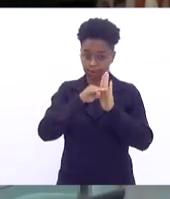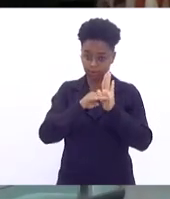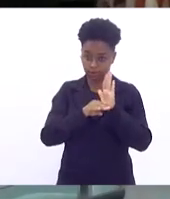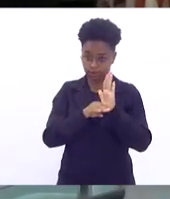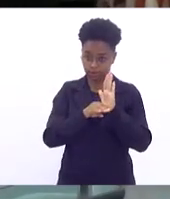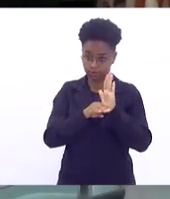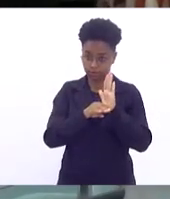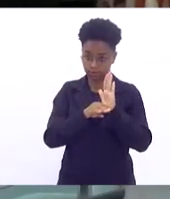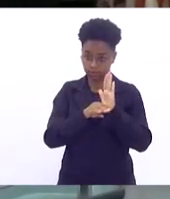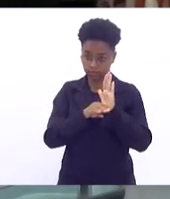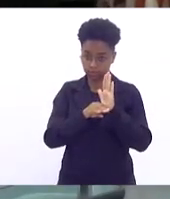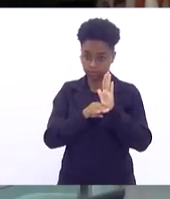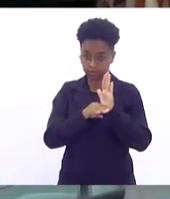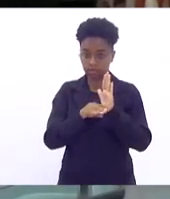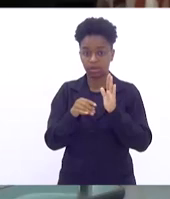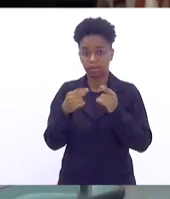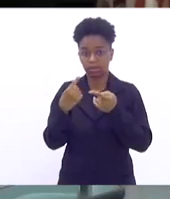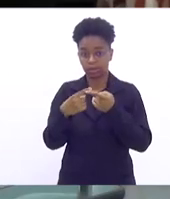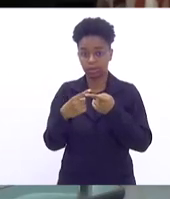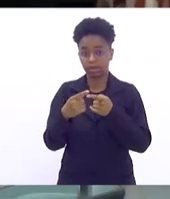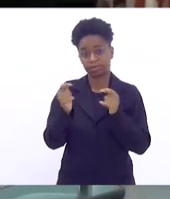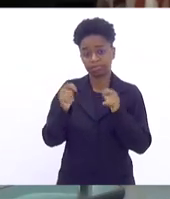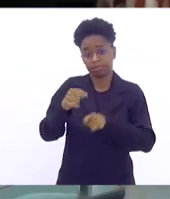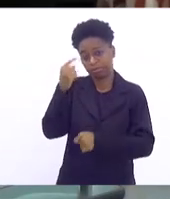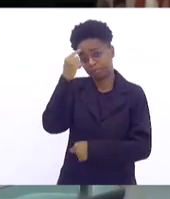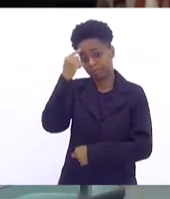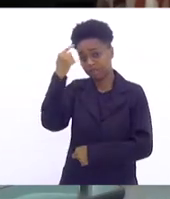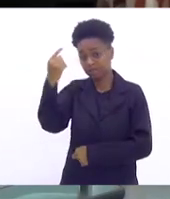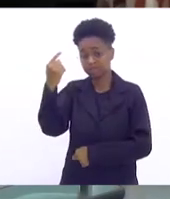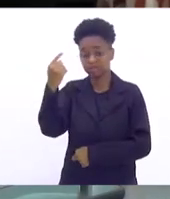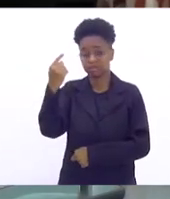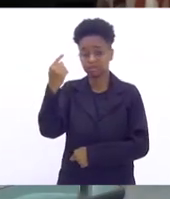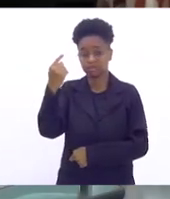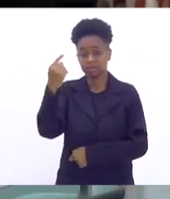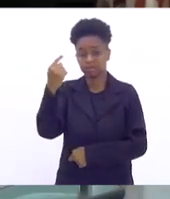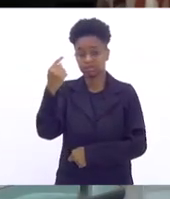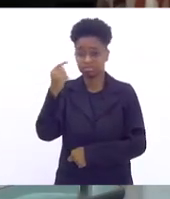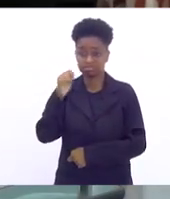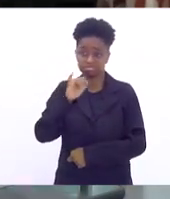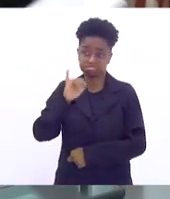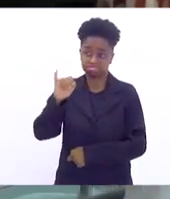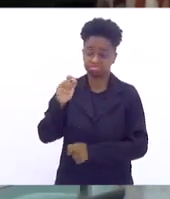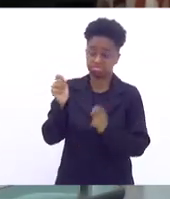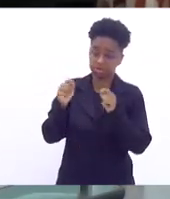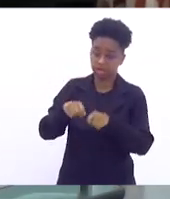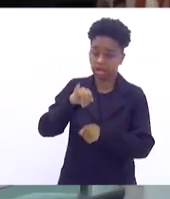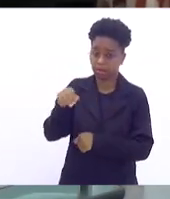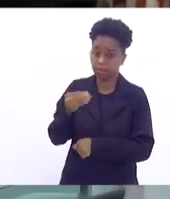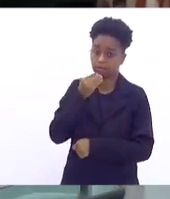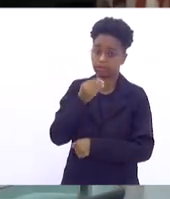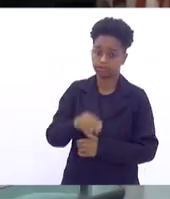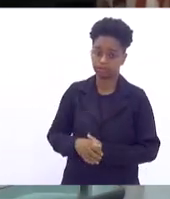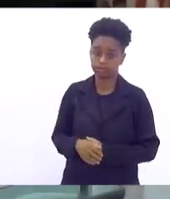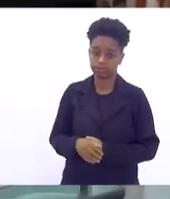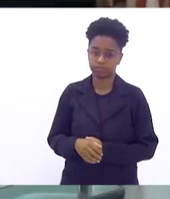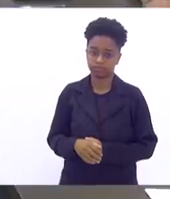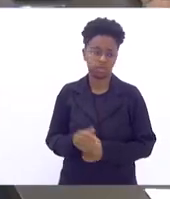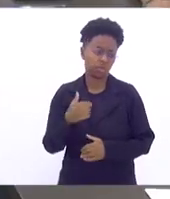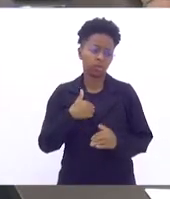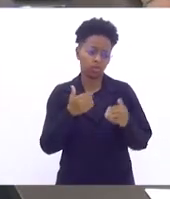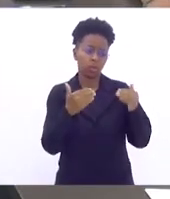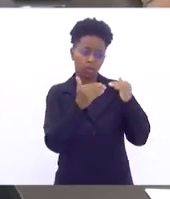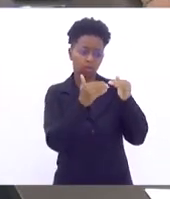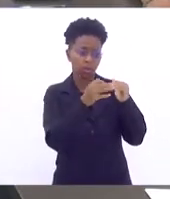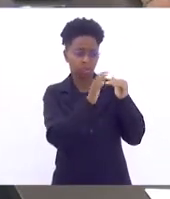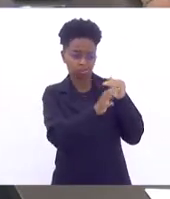influência a hipótese do seu aproveitamento Deputado Luis Paulo send de qualquer divergência